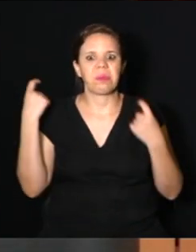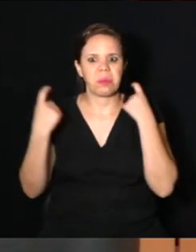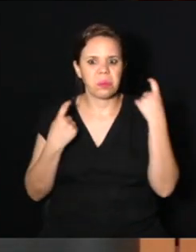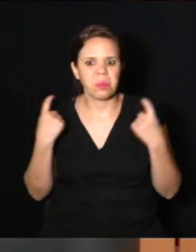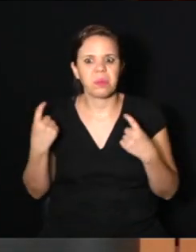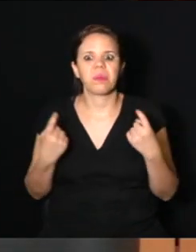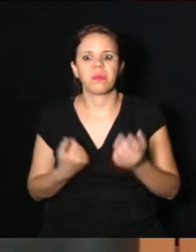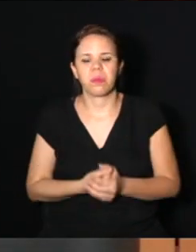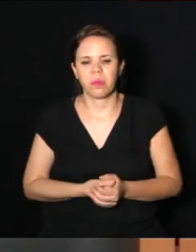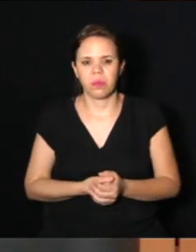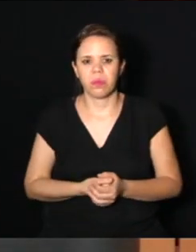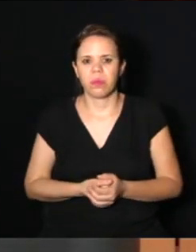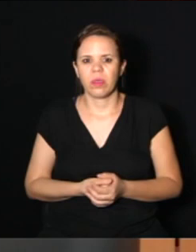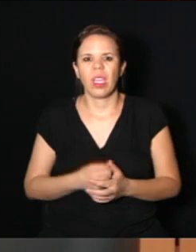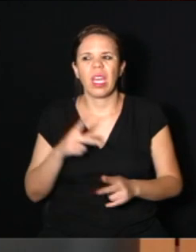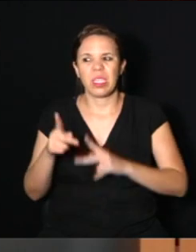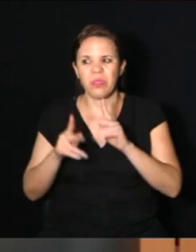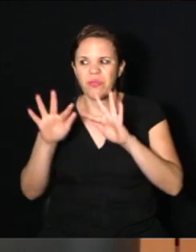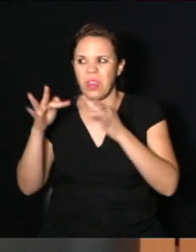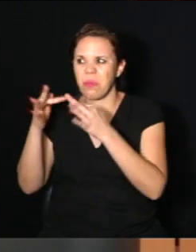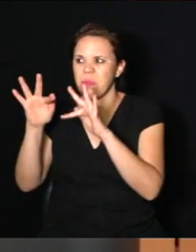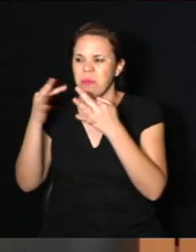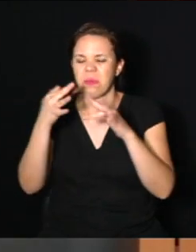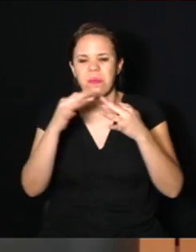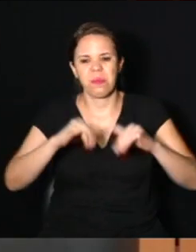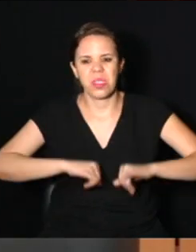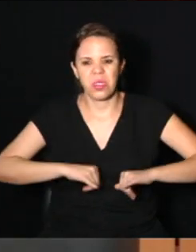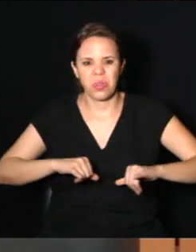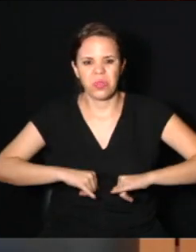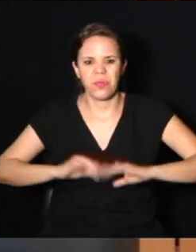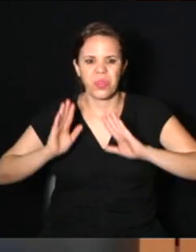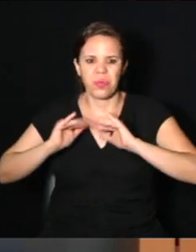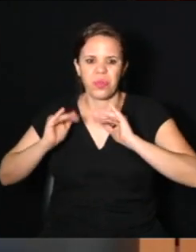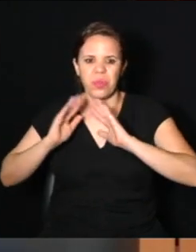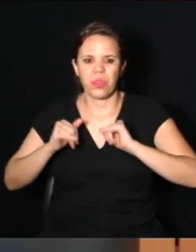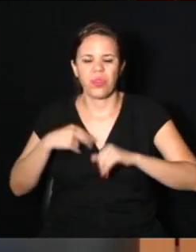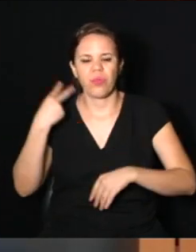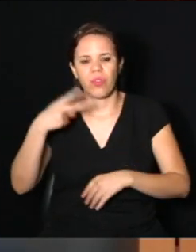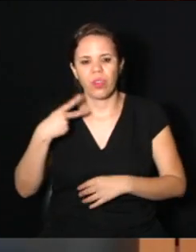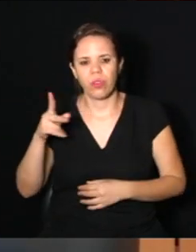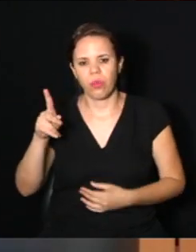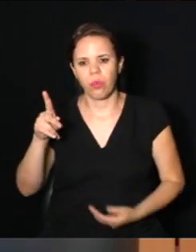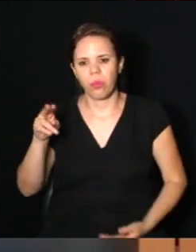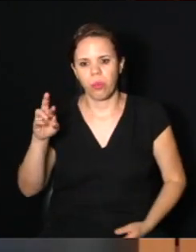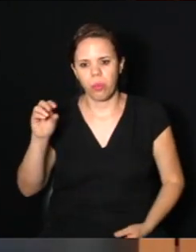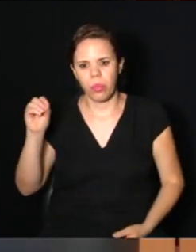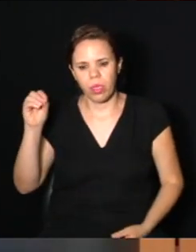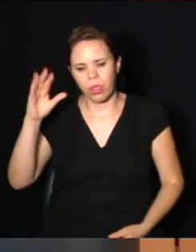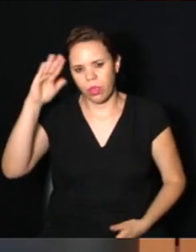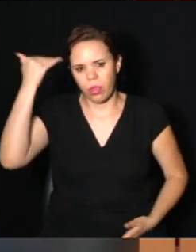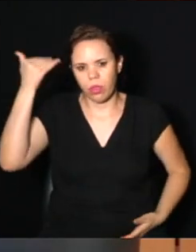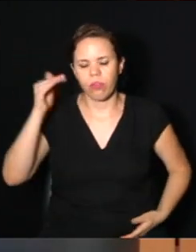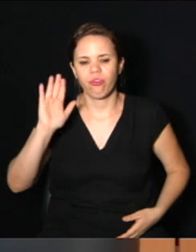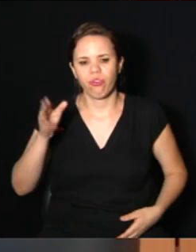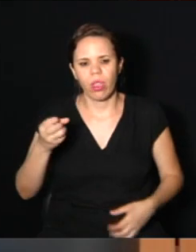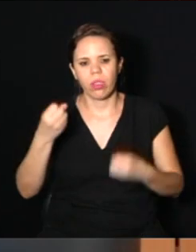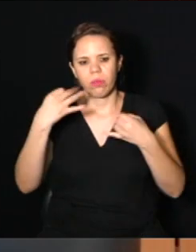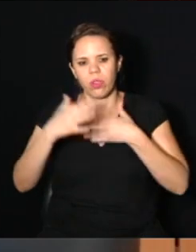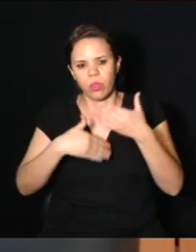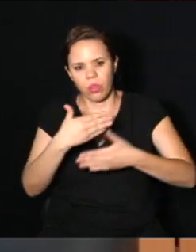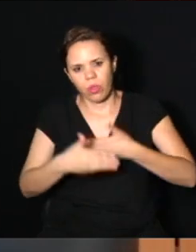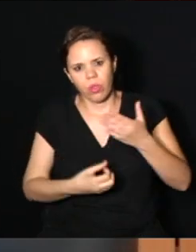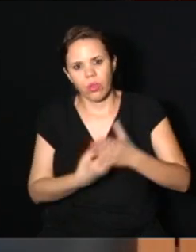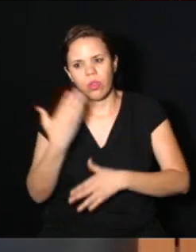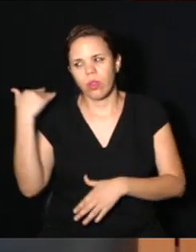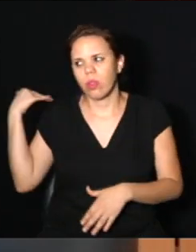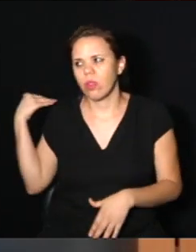preocupante com o clamor das famílias. O vereador Pedro já fez um relato falando do processo como se deu desde